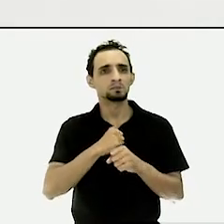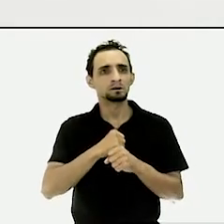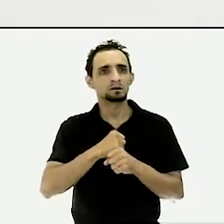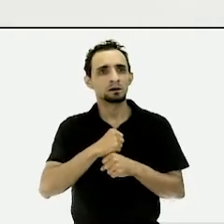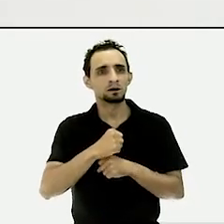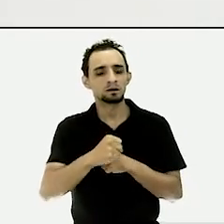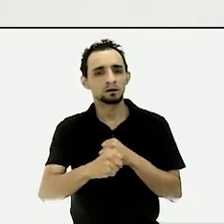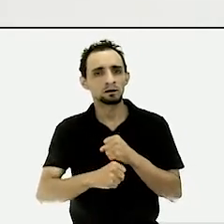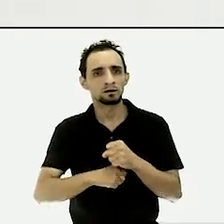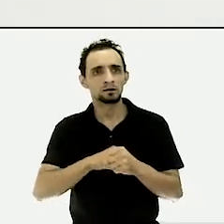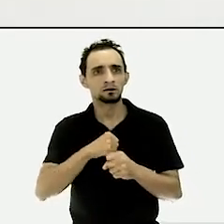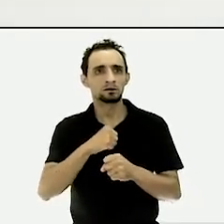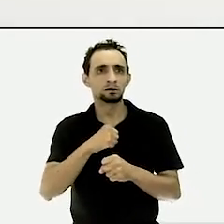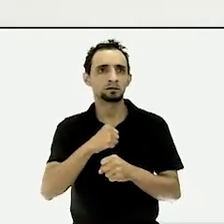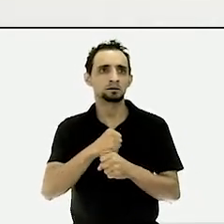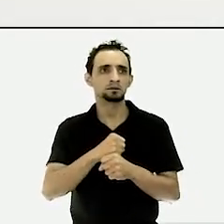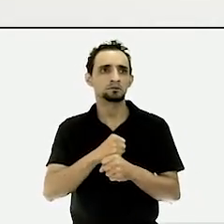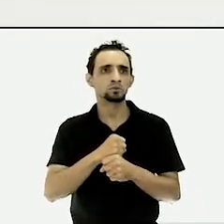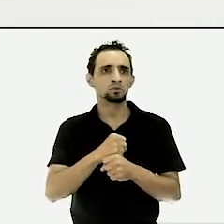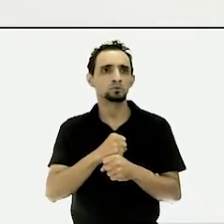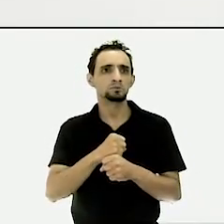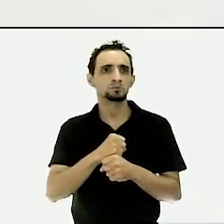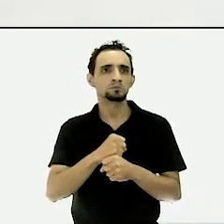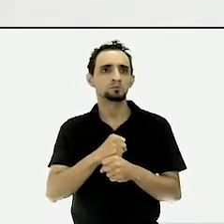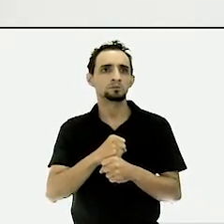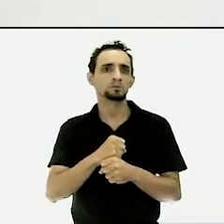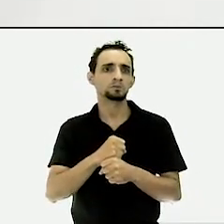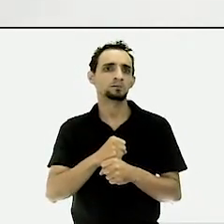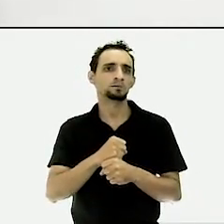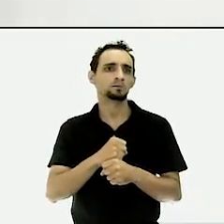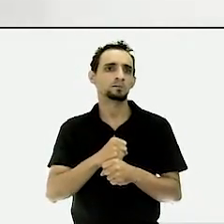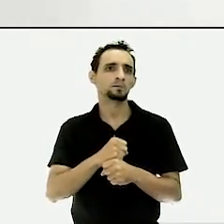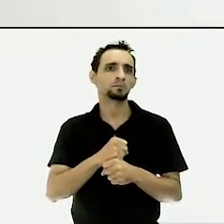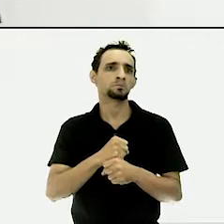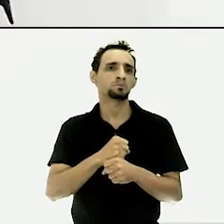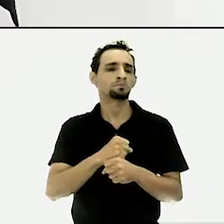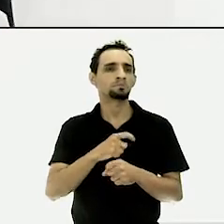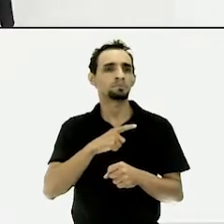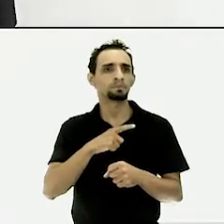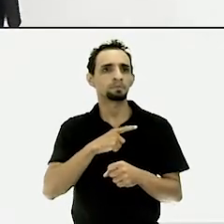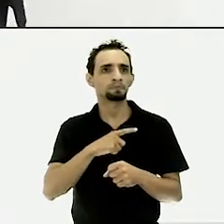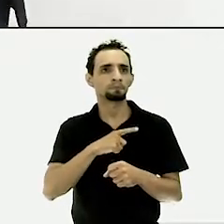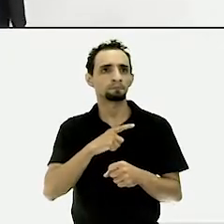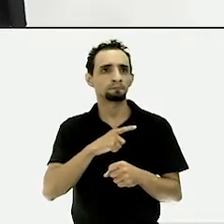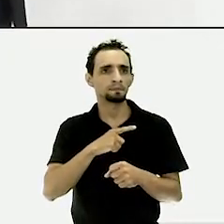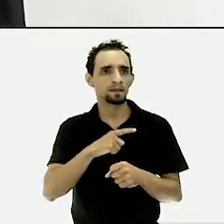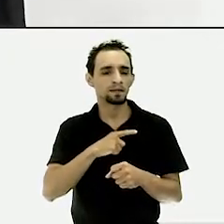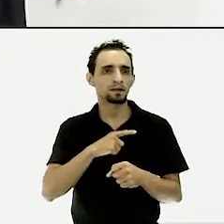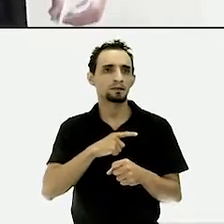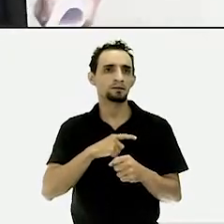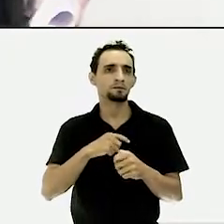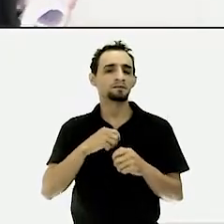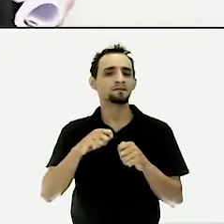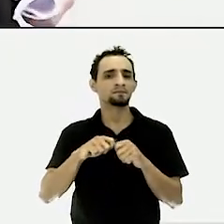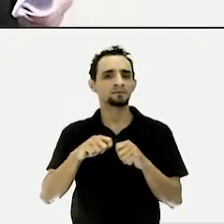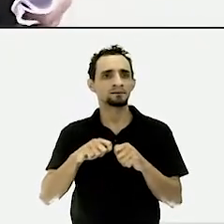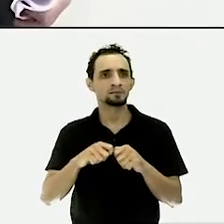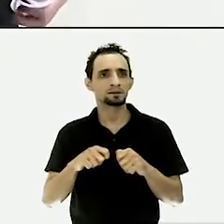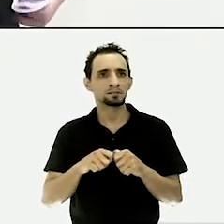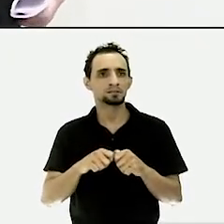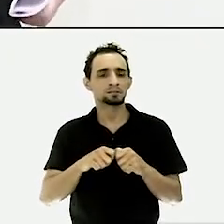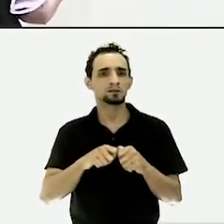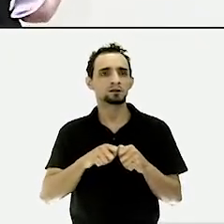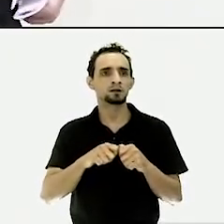vai demandar prazo muito grande. Por quê? Tem que fazer as coisas para dentro primeiro. Os trailers podem vir para dentro. Faz os 45 graus depois